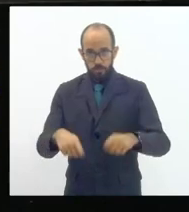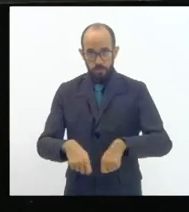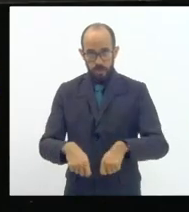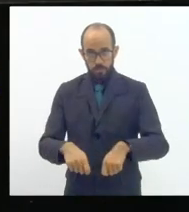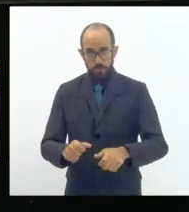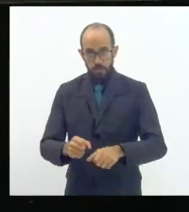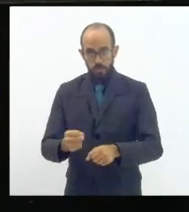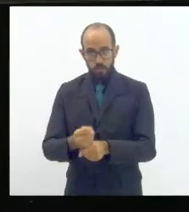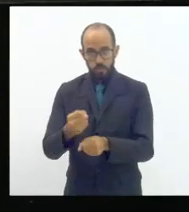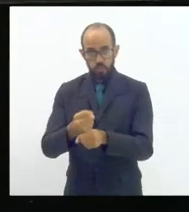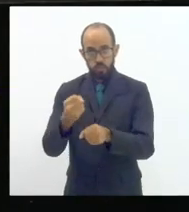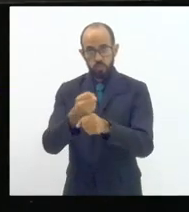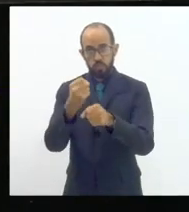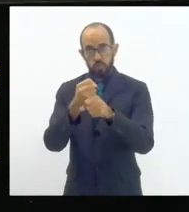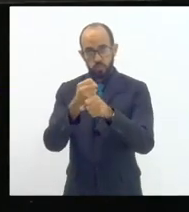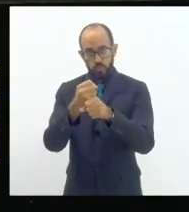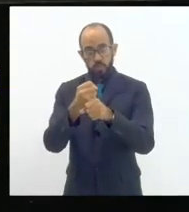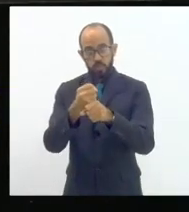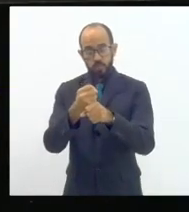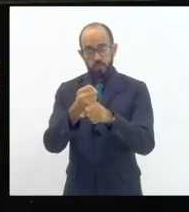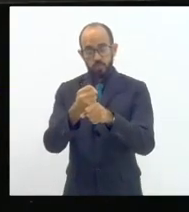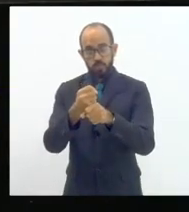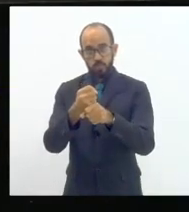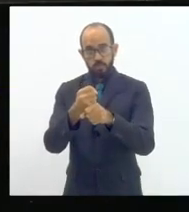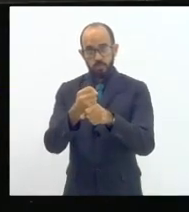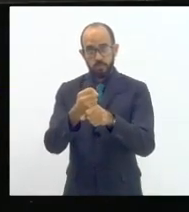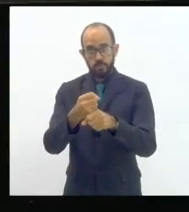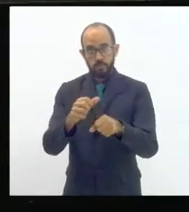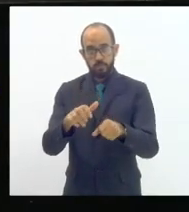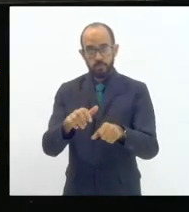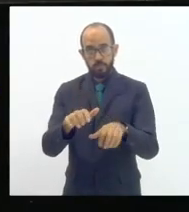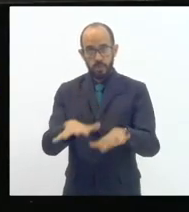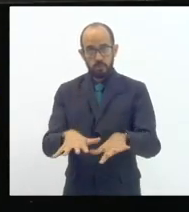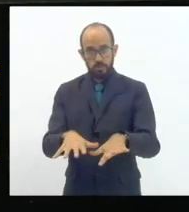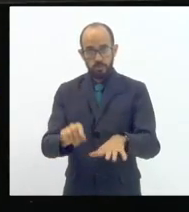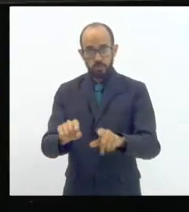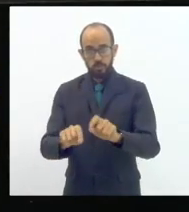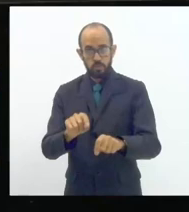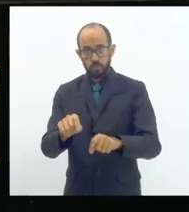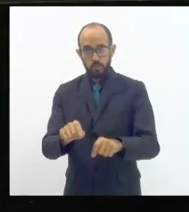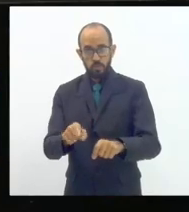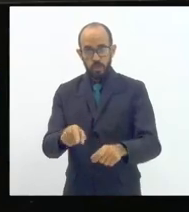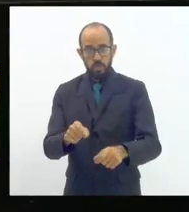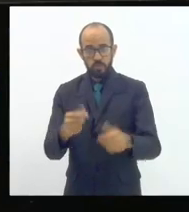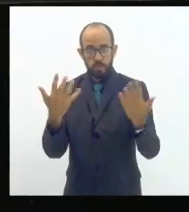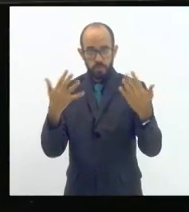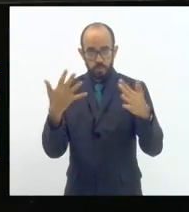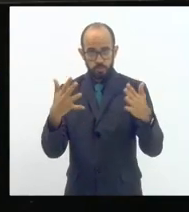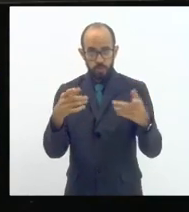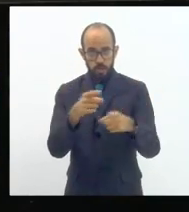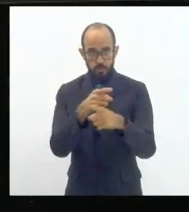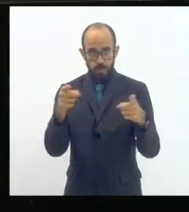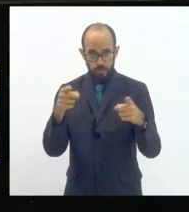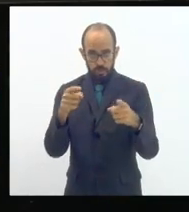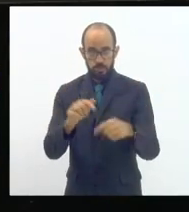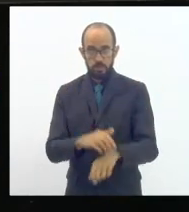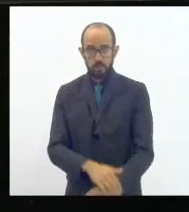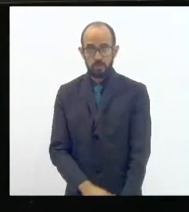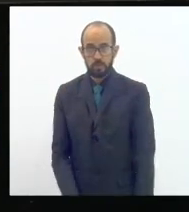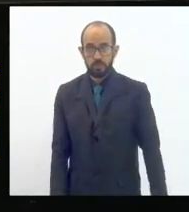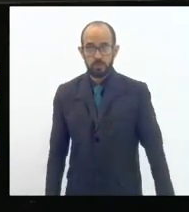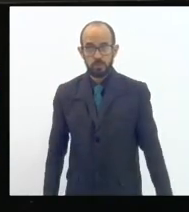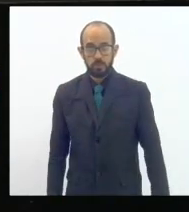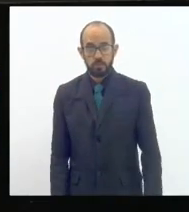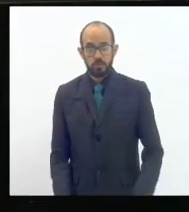se construir e para se criar. De maneira que vocês estão de parabéns. A